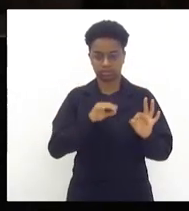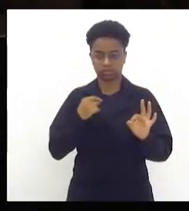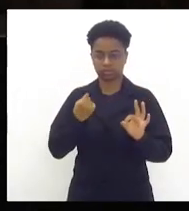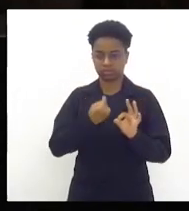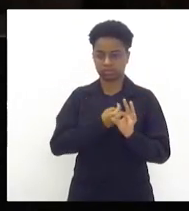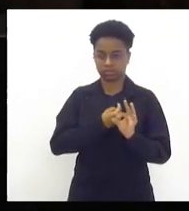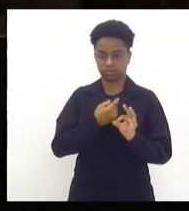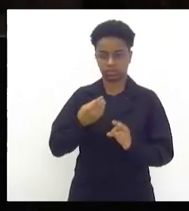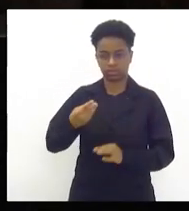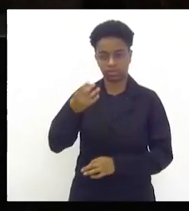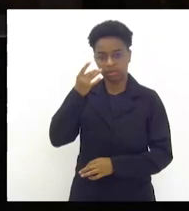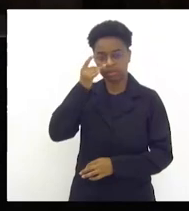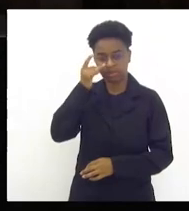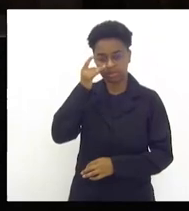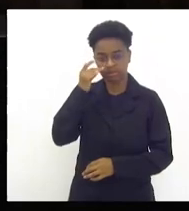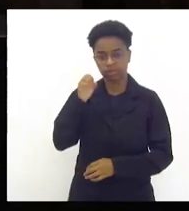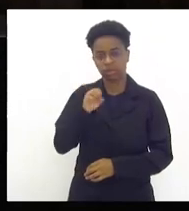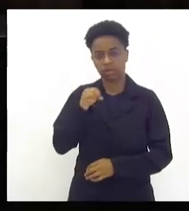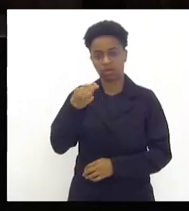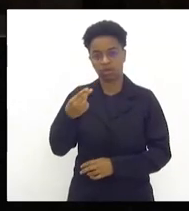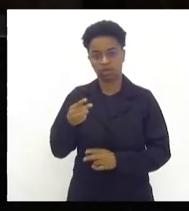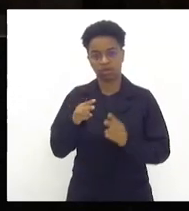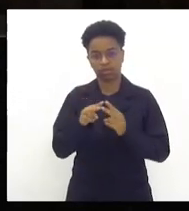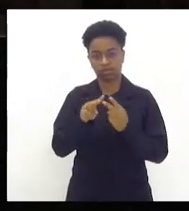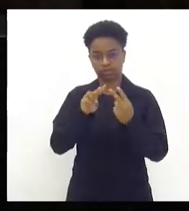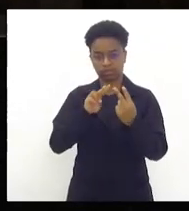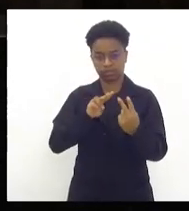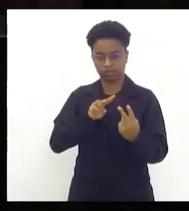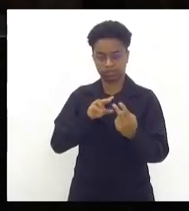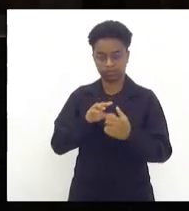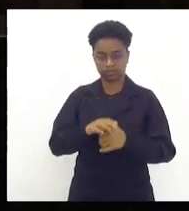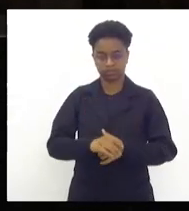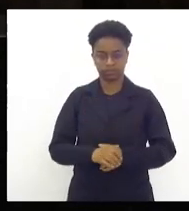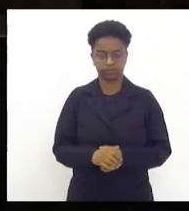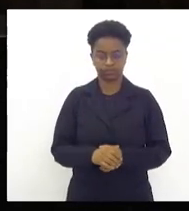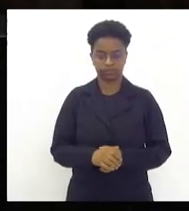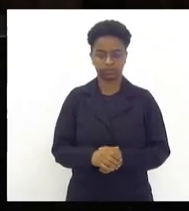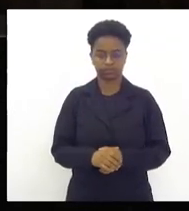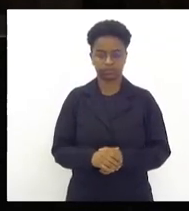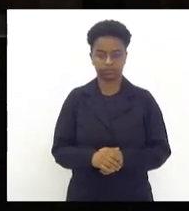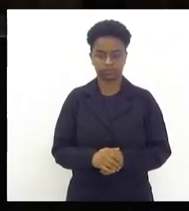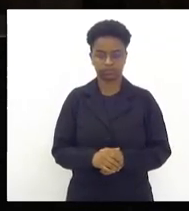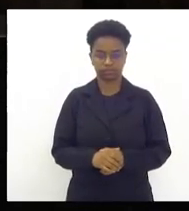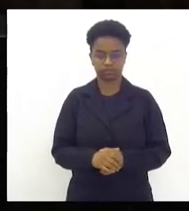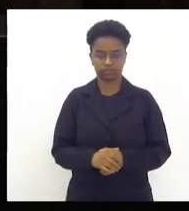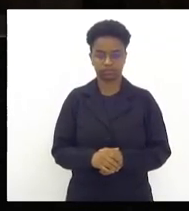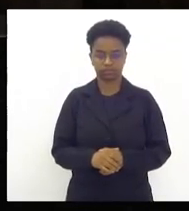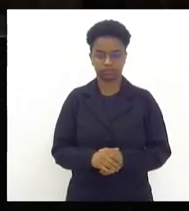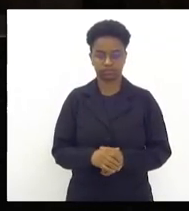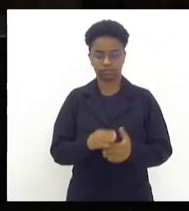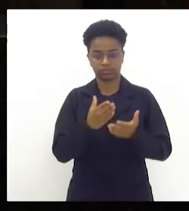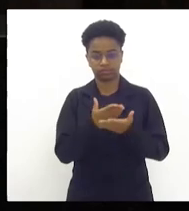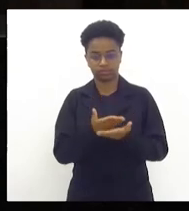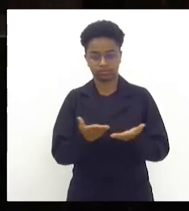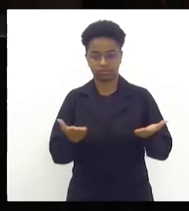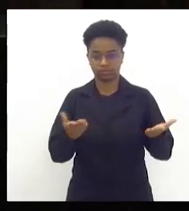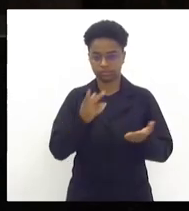forma presencial ou de forma remota, senhoras e